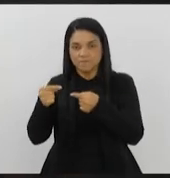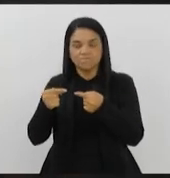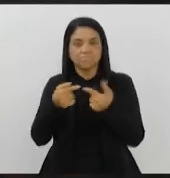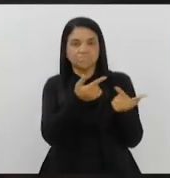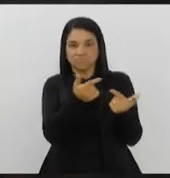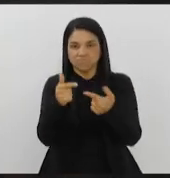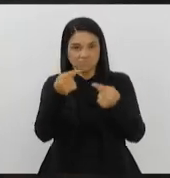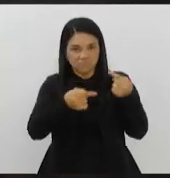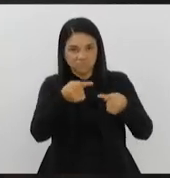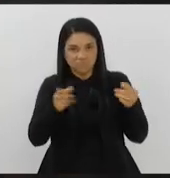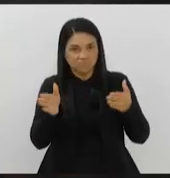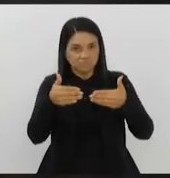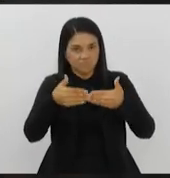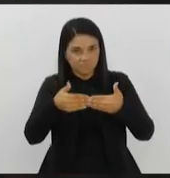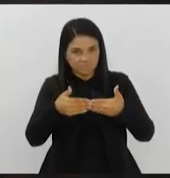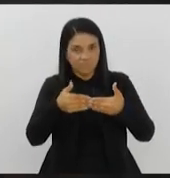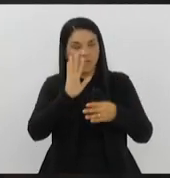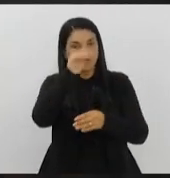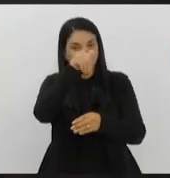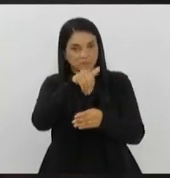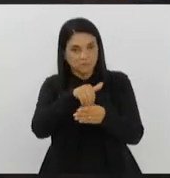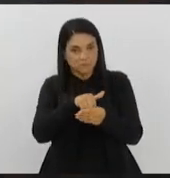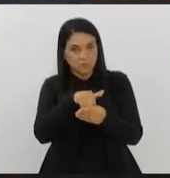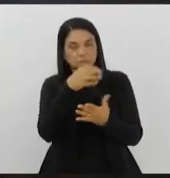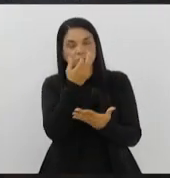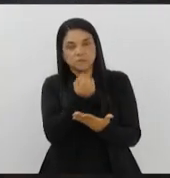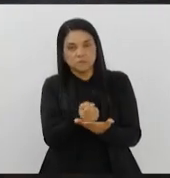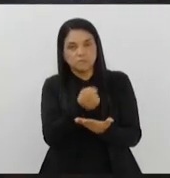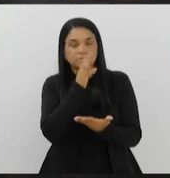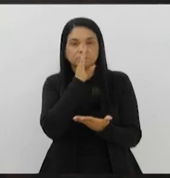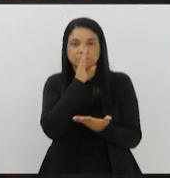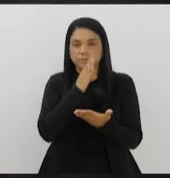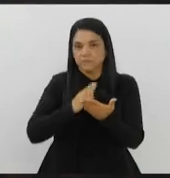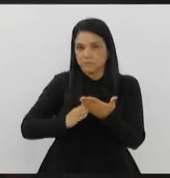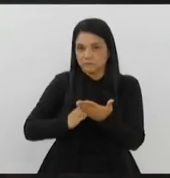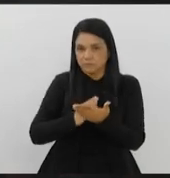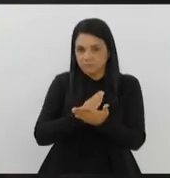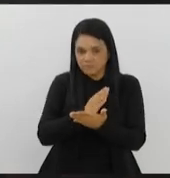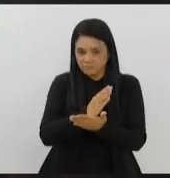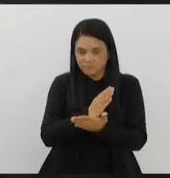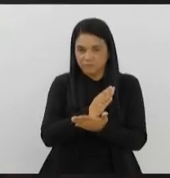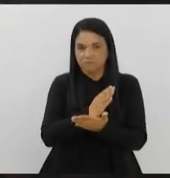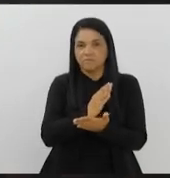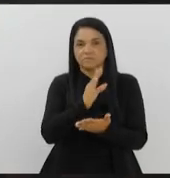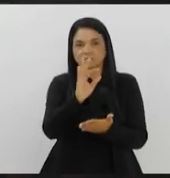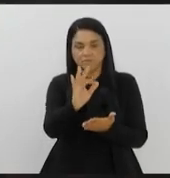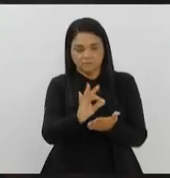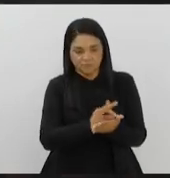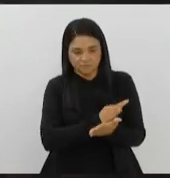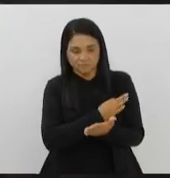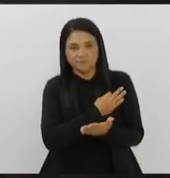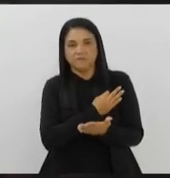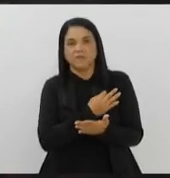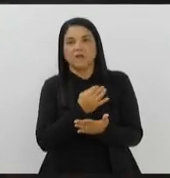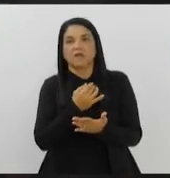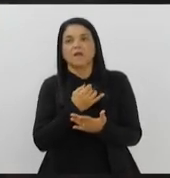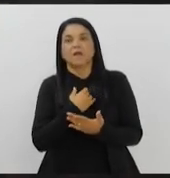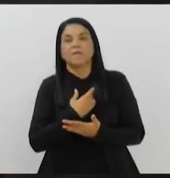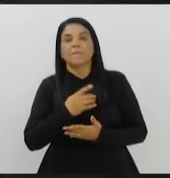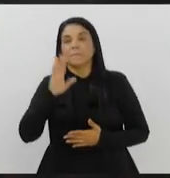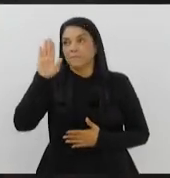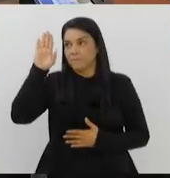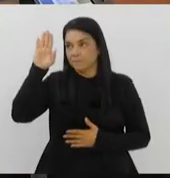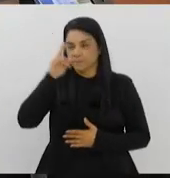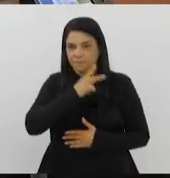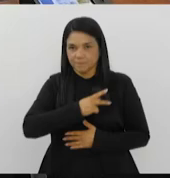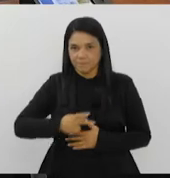queira discutir, encerrada a discussão. Em votação, os senhores que aprovam, permaneçam como estão. Aprovado, vai autógrafo. Presidente,